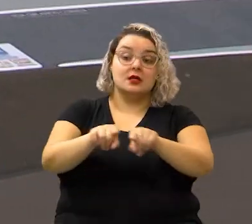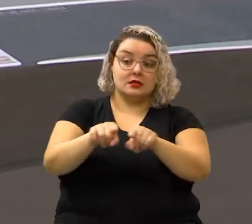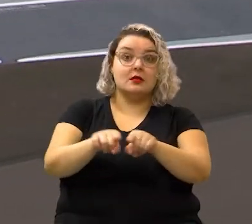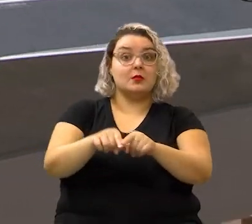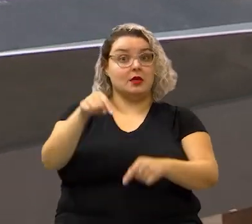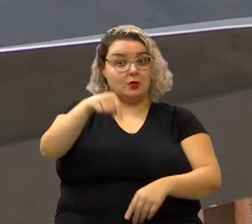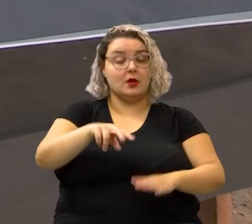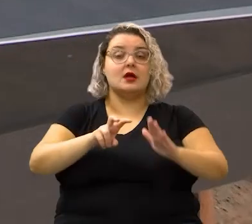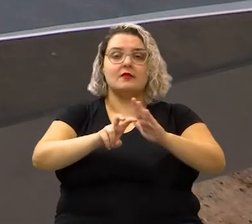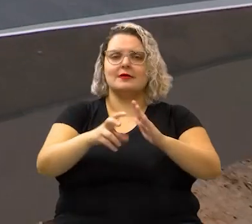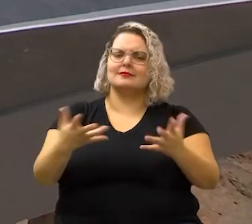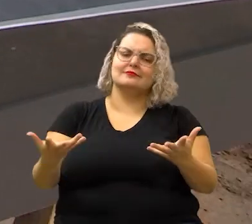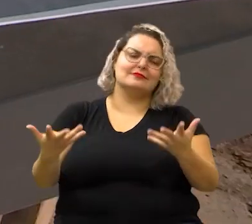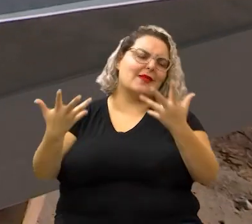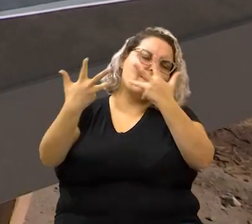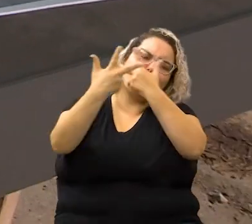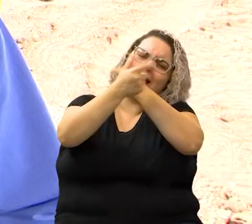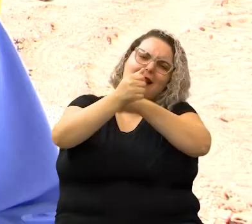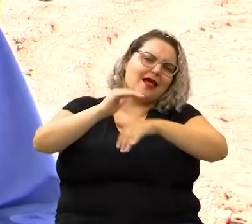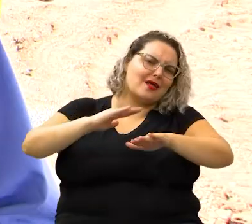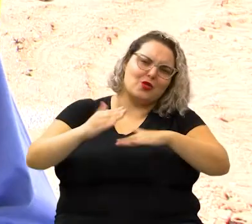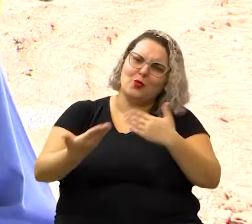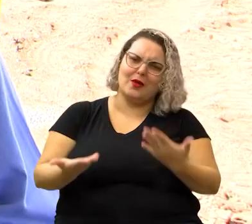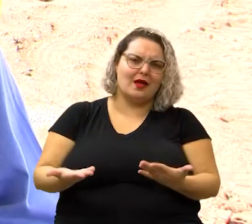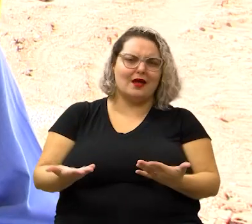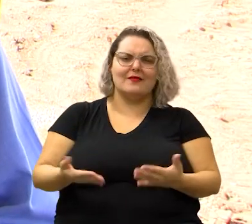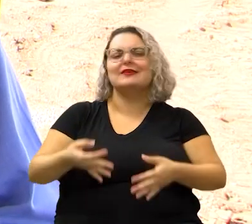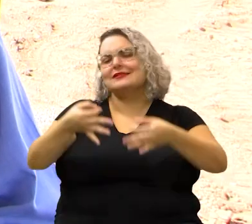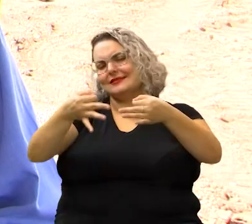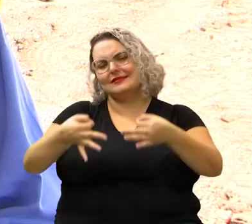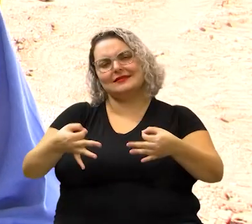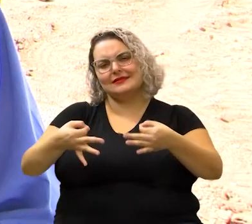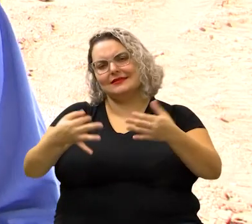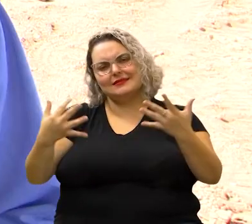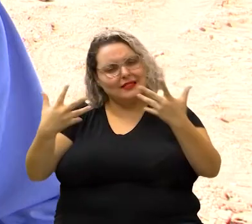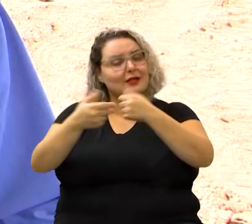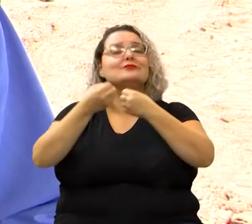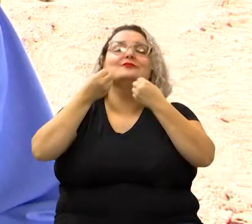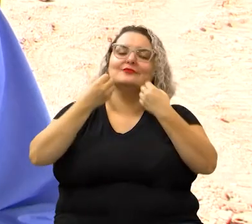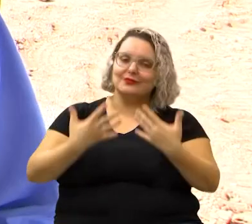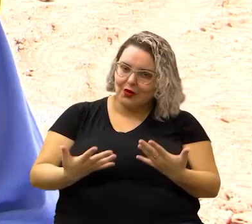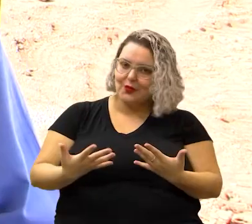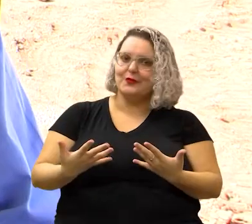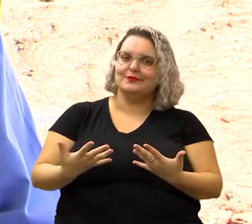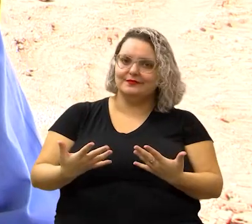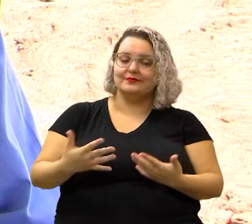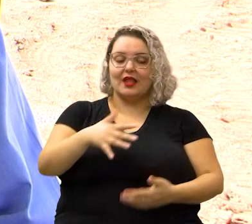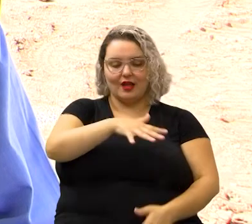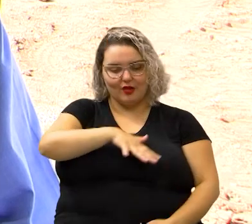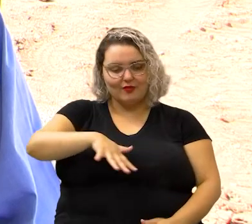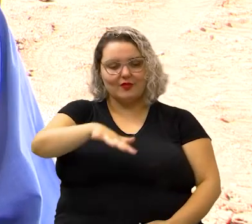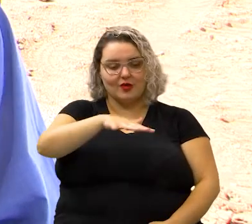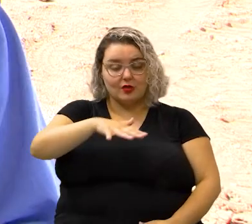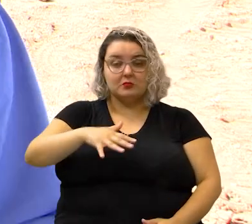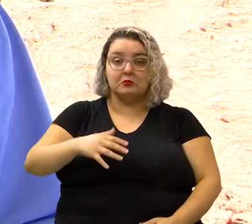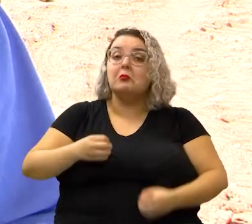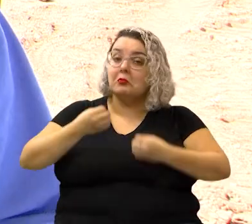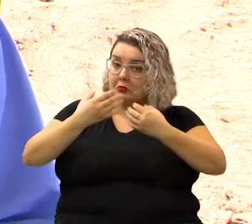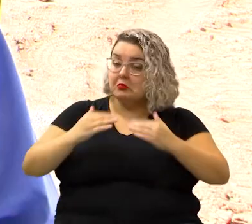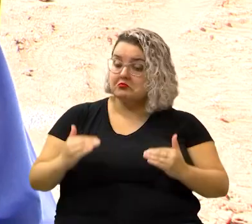e com essa creche um bairro vai ficar lindo né então vai ficar com certeza um bairro muito bom é uma região